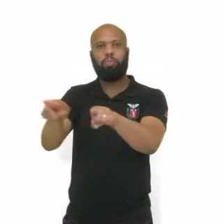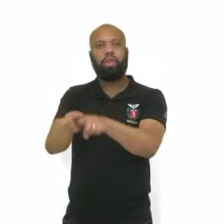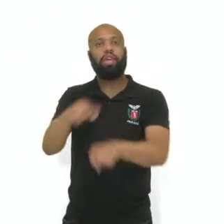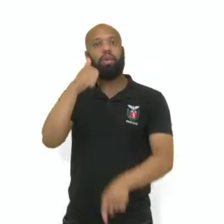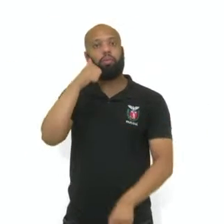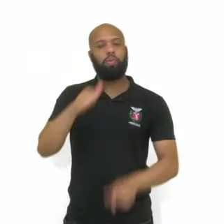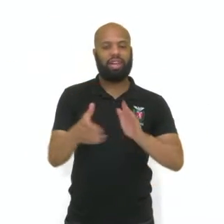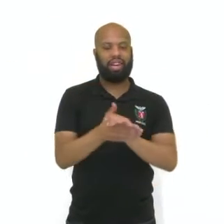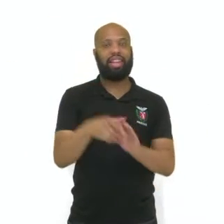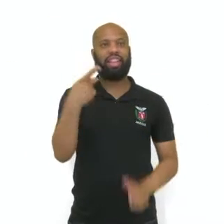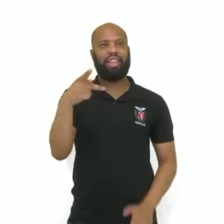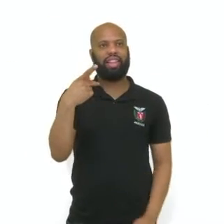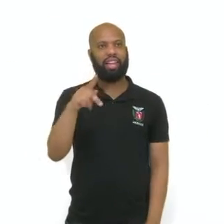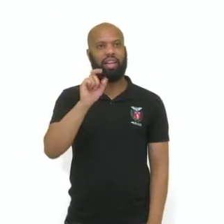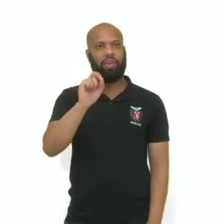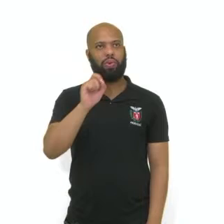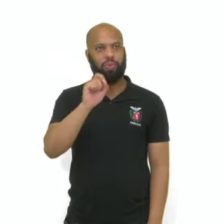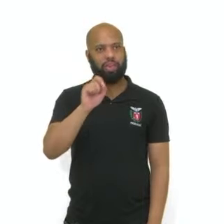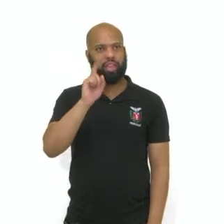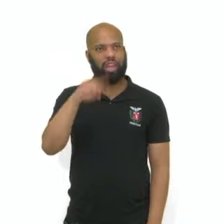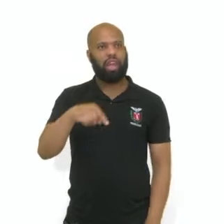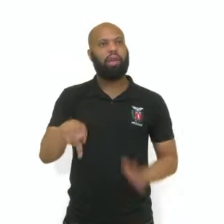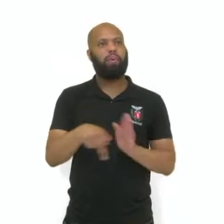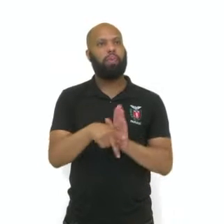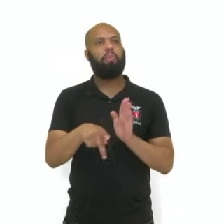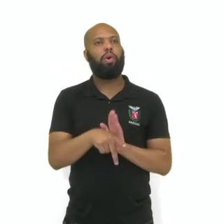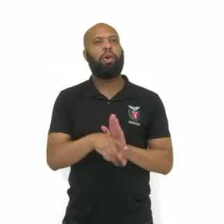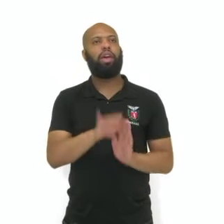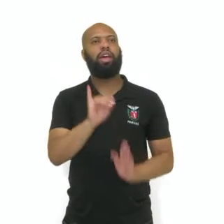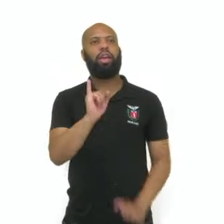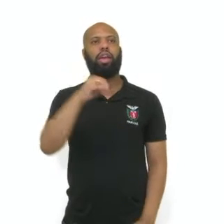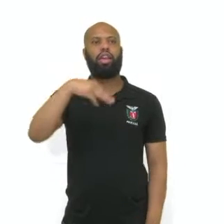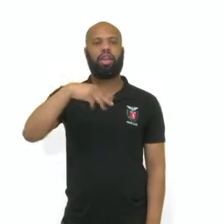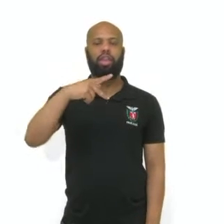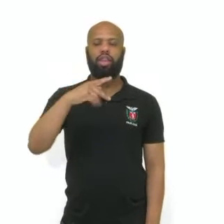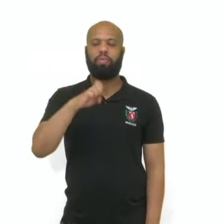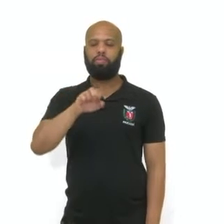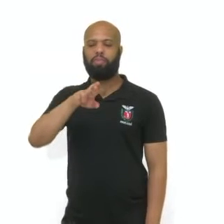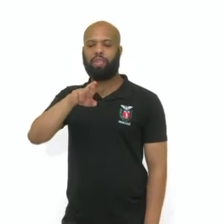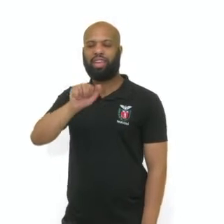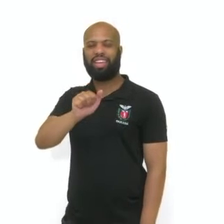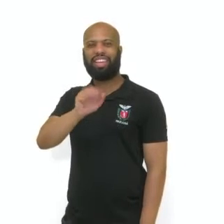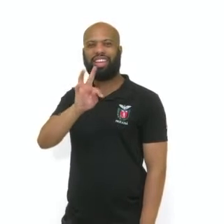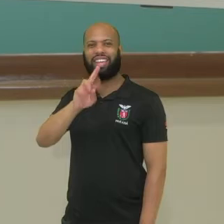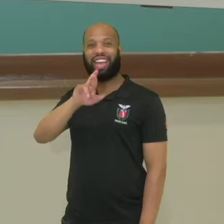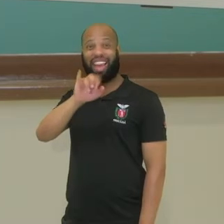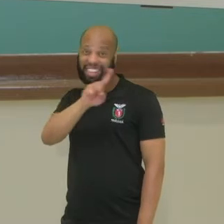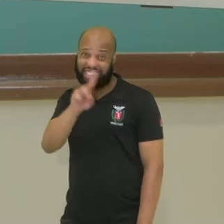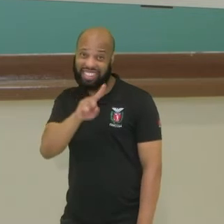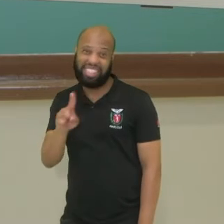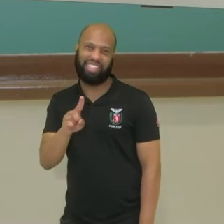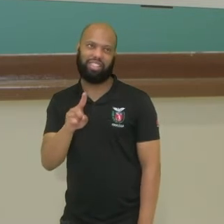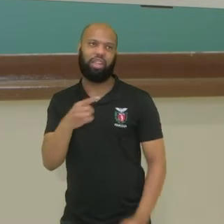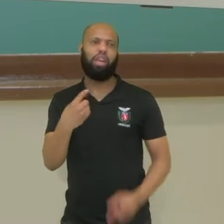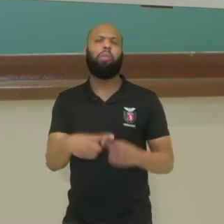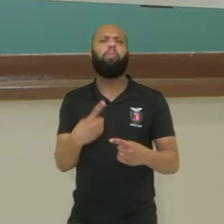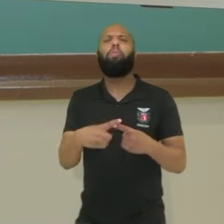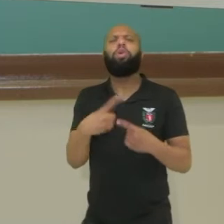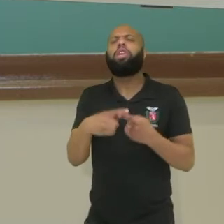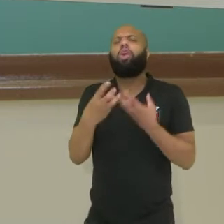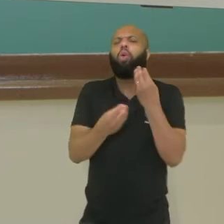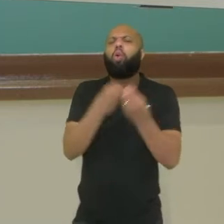como imperatriz da França, né? Como será que Napoleão chegou aí a ser imperador da França, né? Tem essa